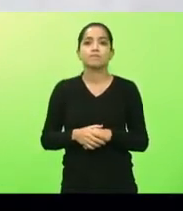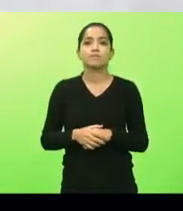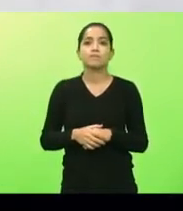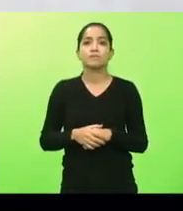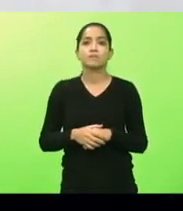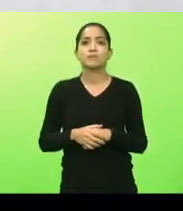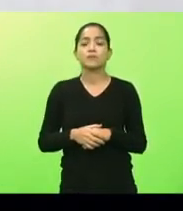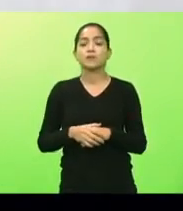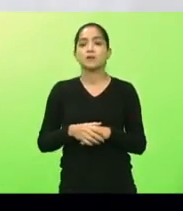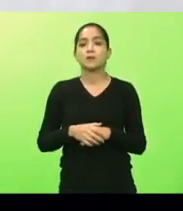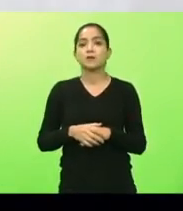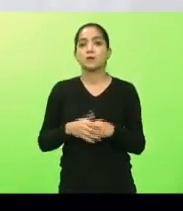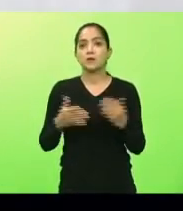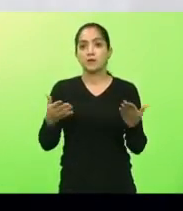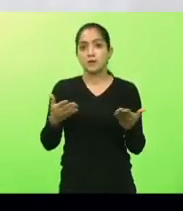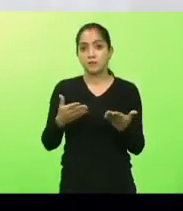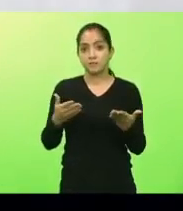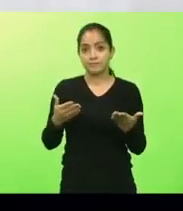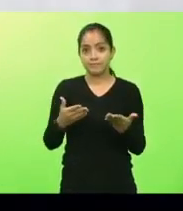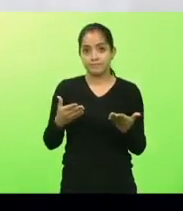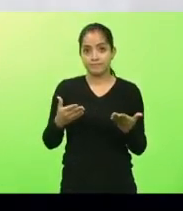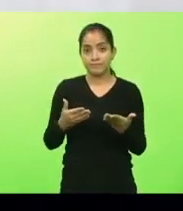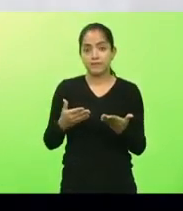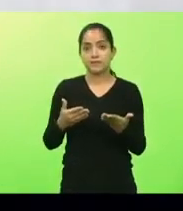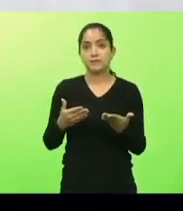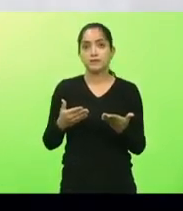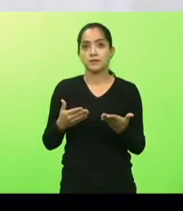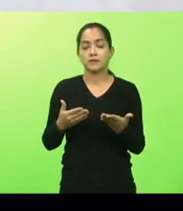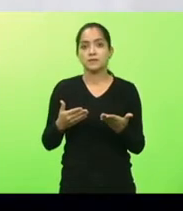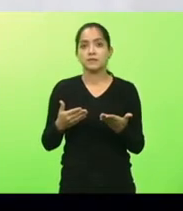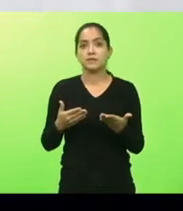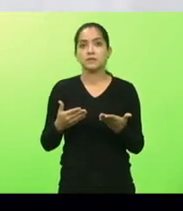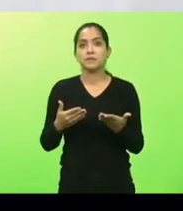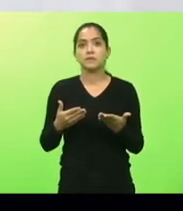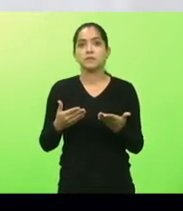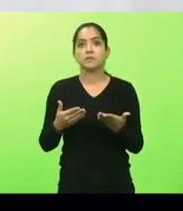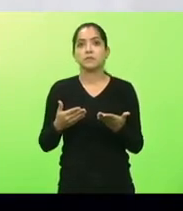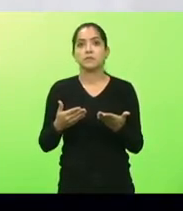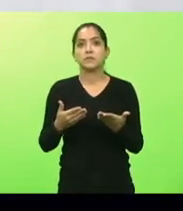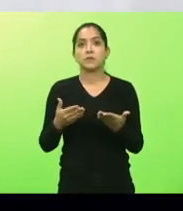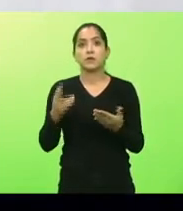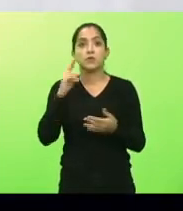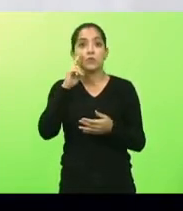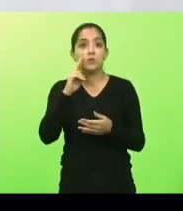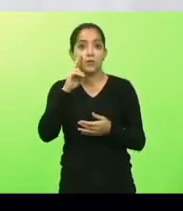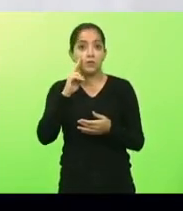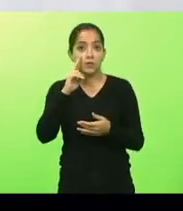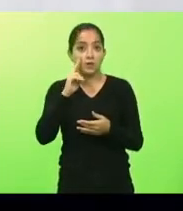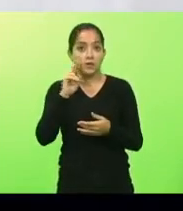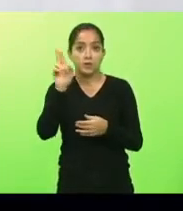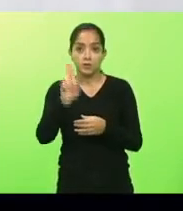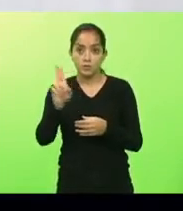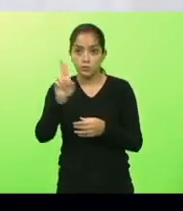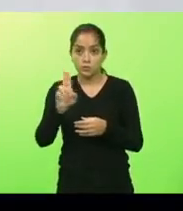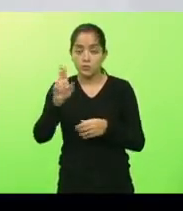Até porque, ultimamente, a gente tem deixado realmente o colega Ivan usar bastante o espaço, o colega Maurício,